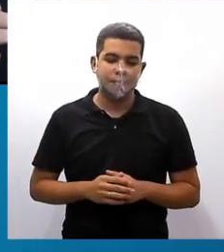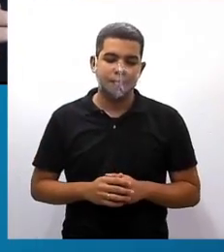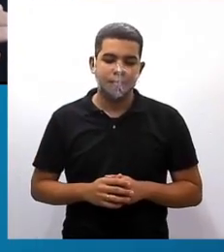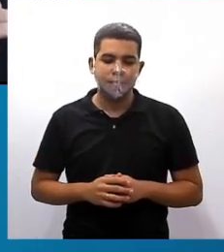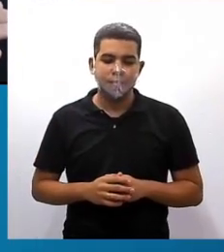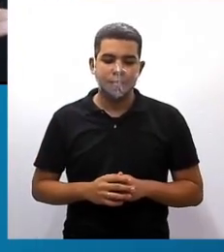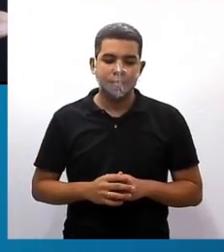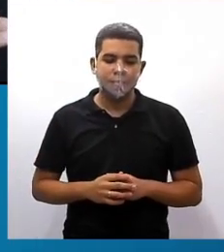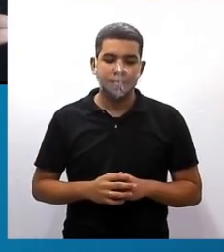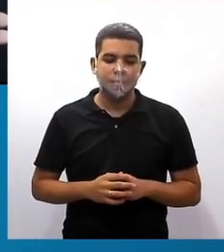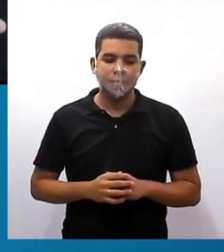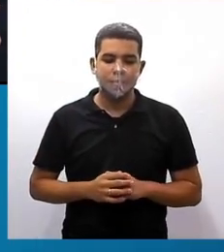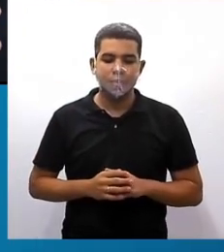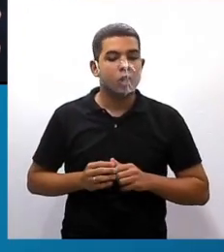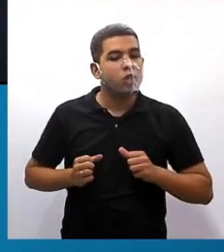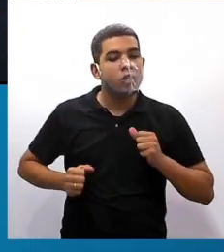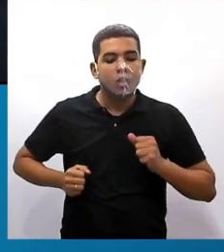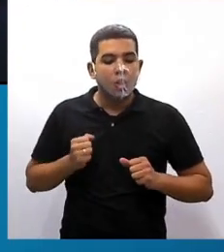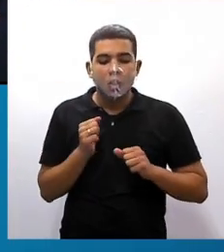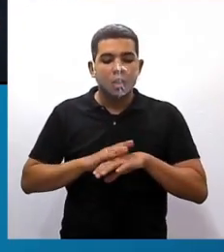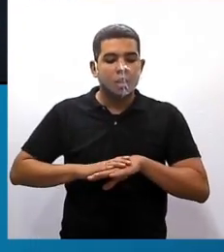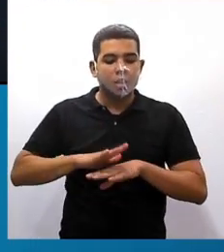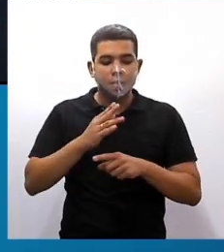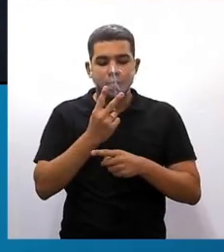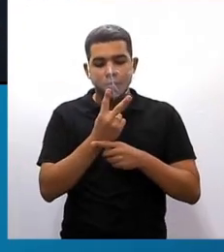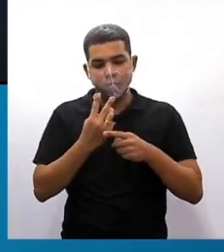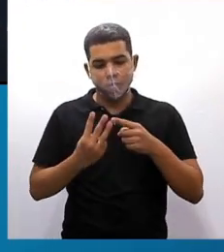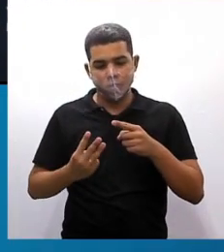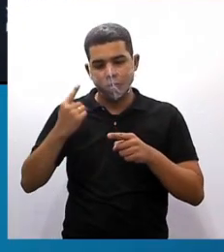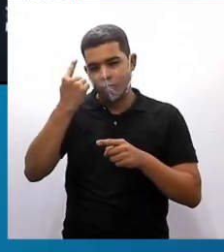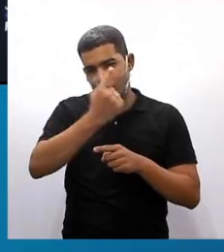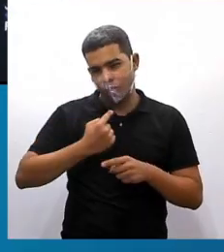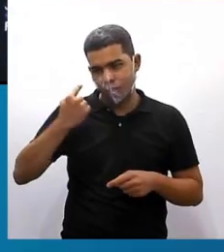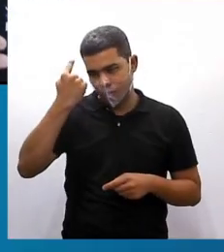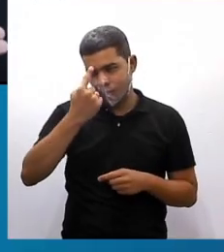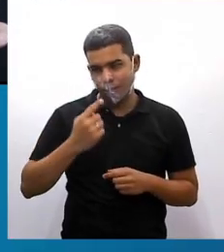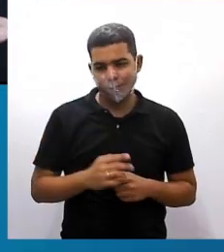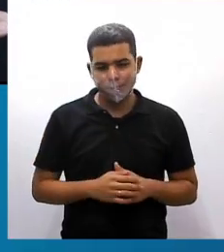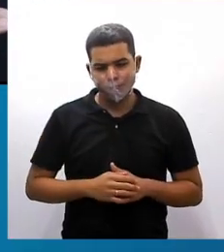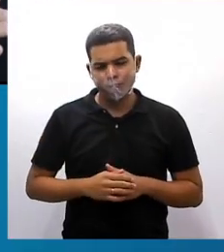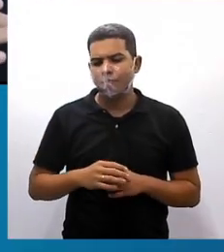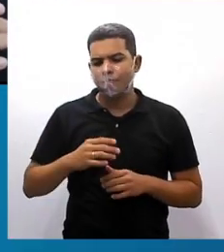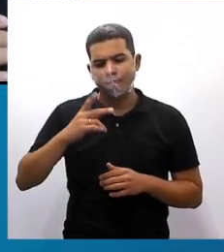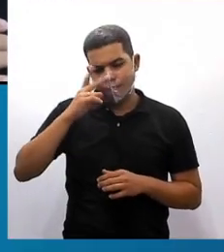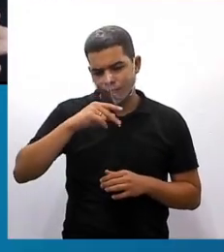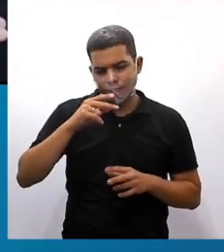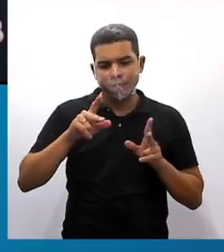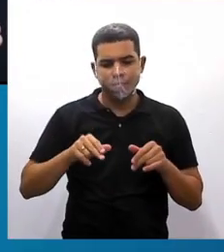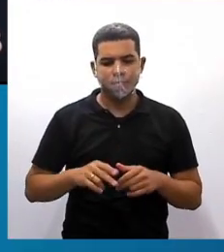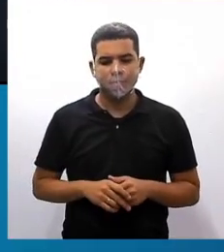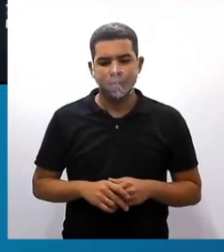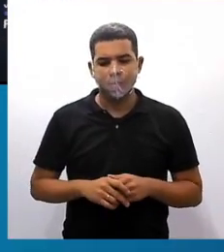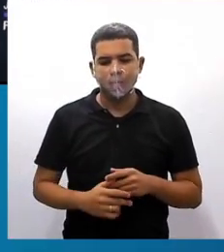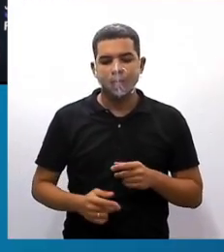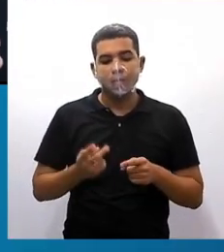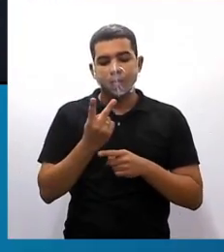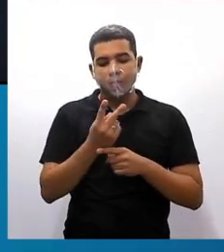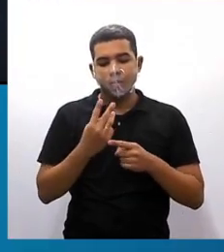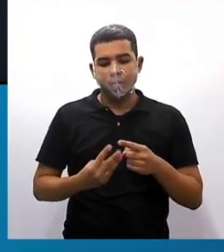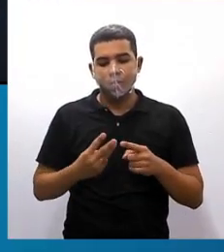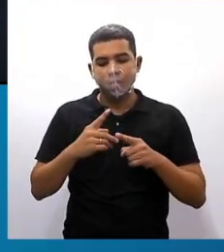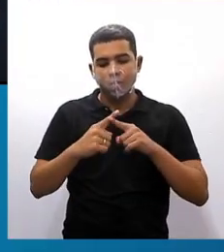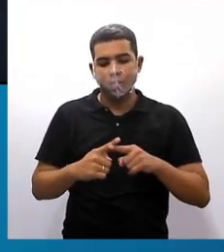E agora a outra parte. Corre 2/3 de hora. Mesmo esquema. 2/3 vezes